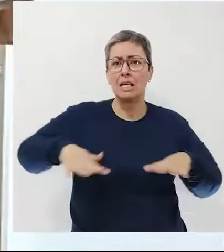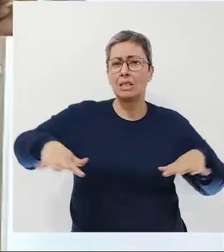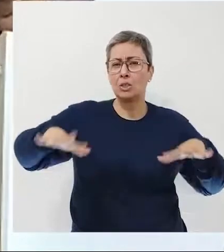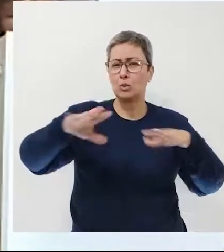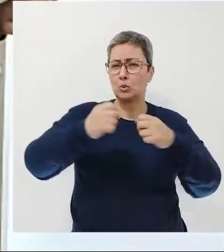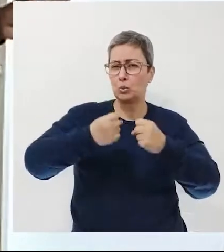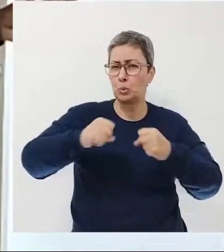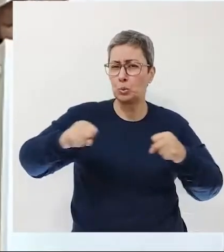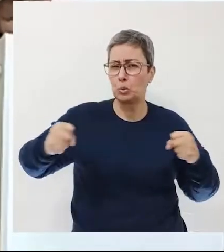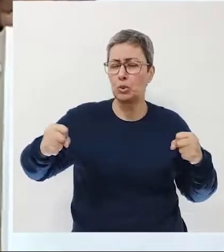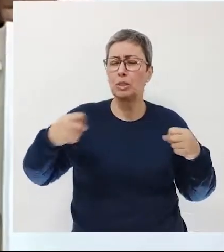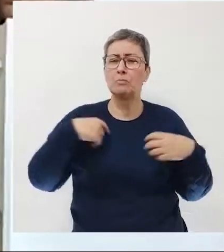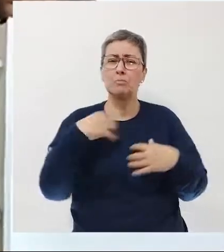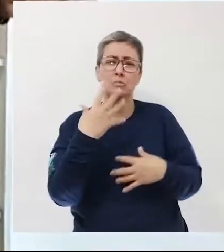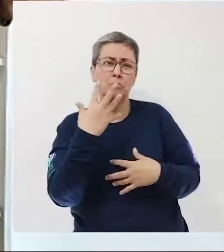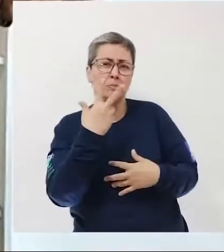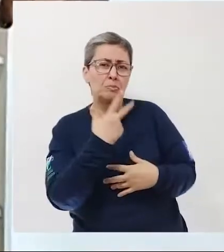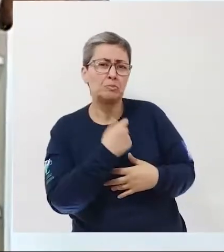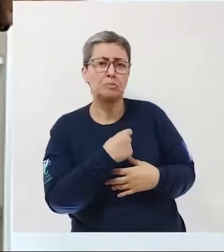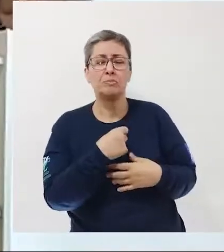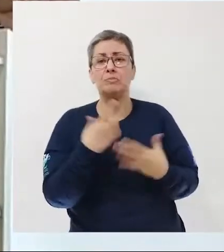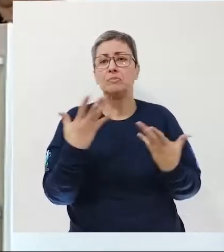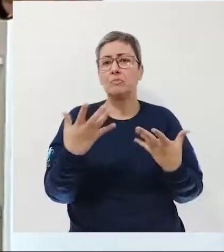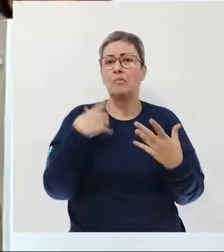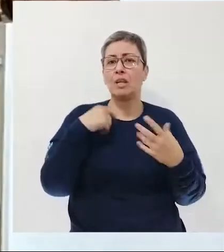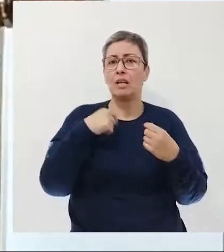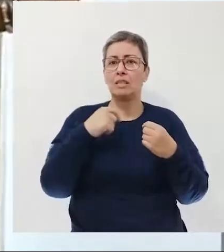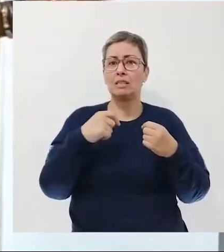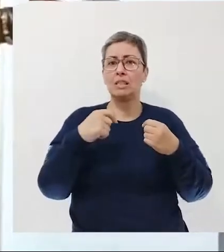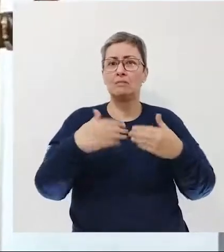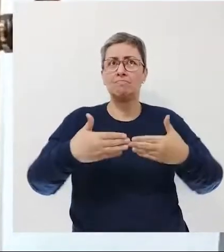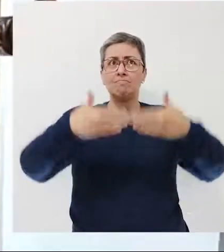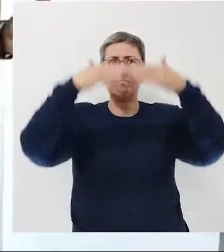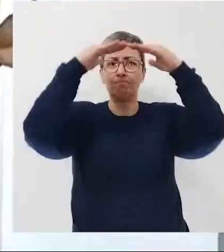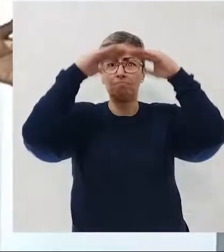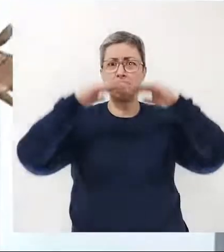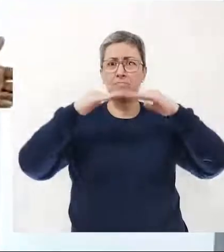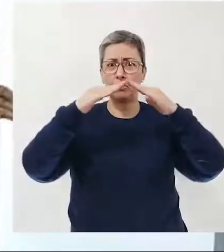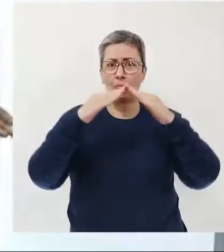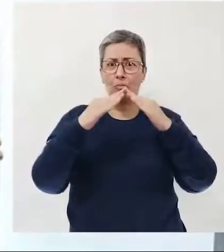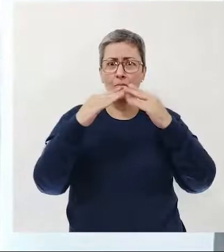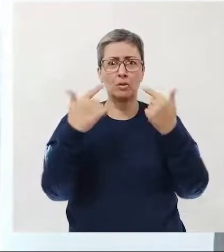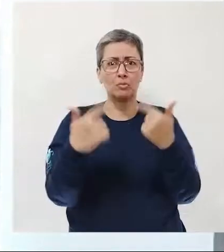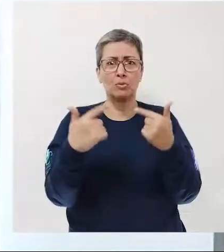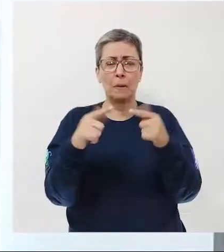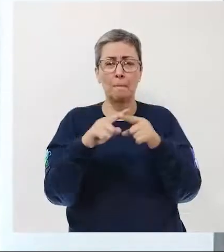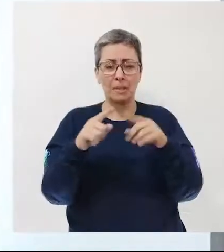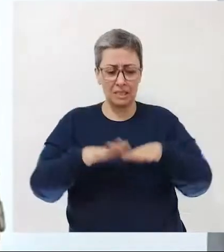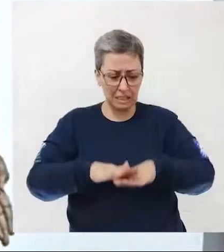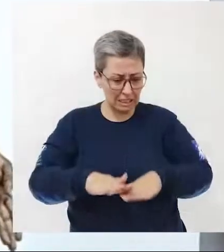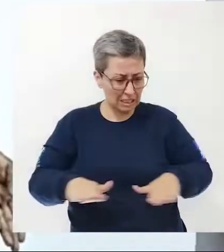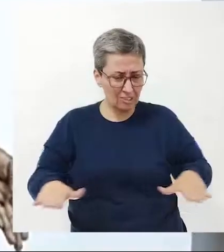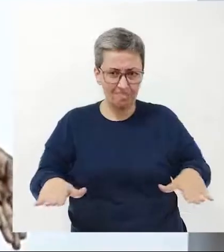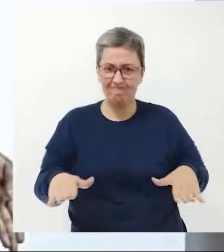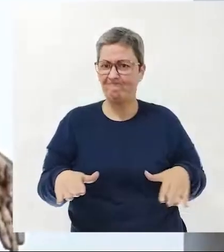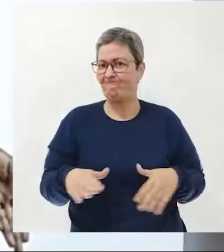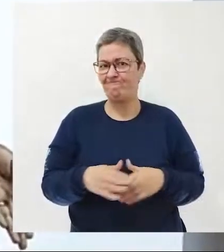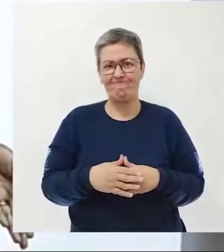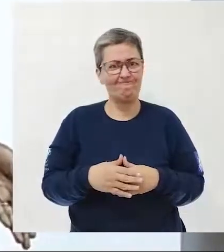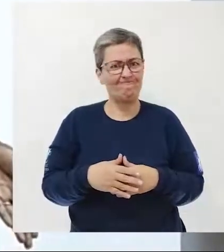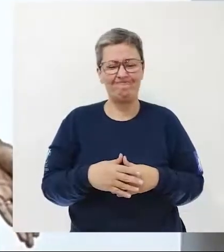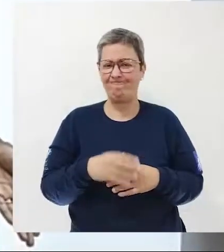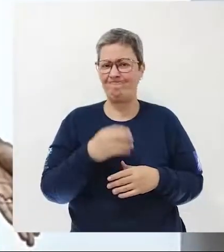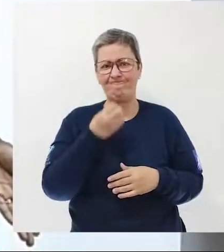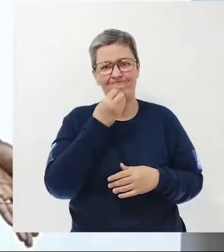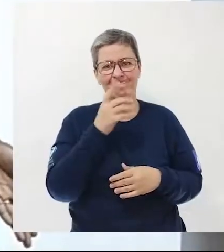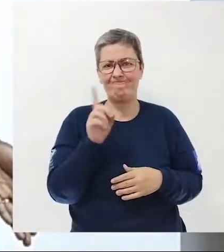área grande, bonita, descoberta, mas que o chão